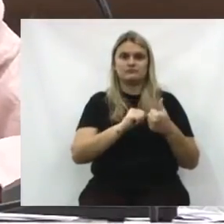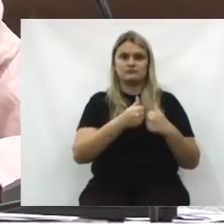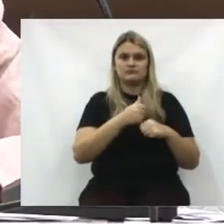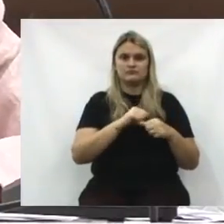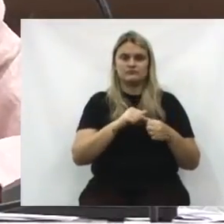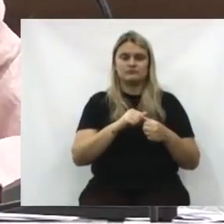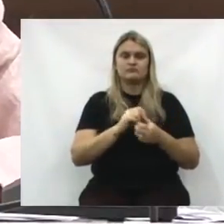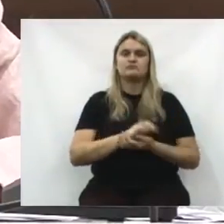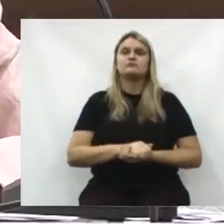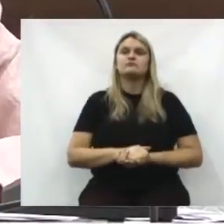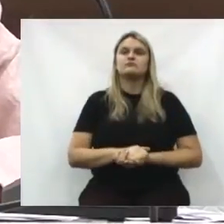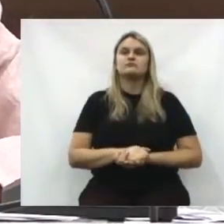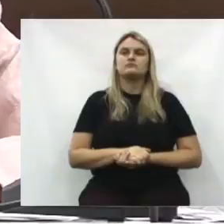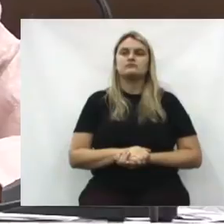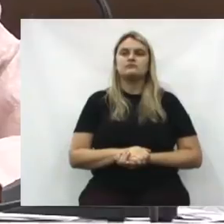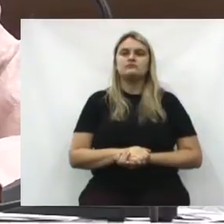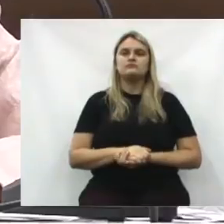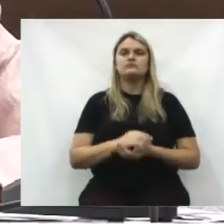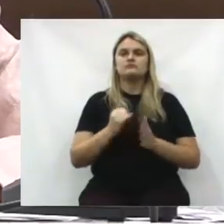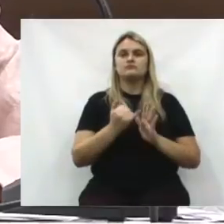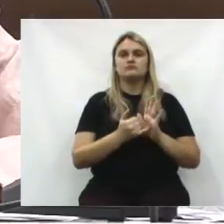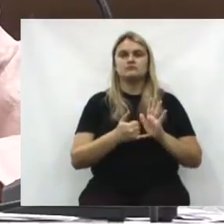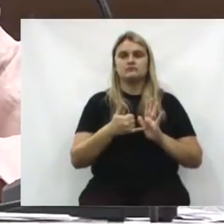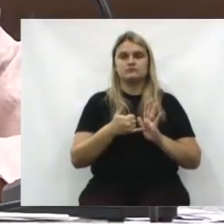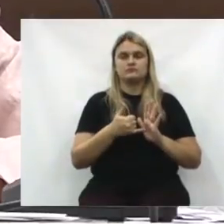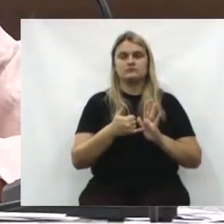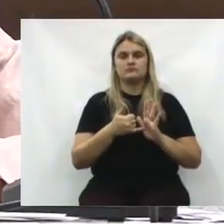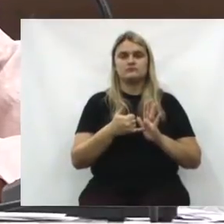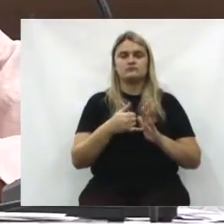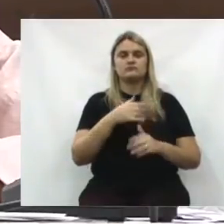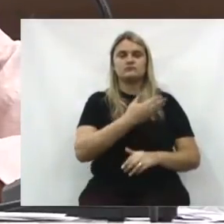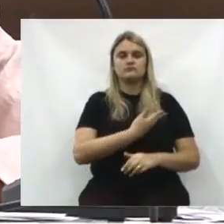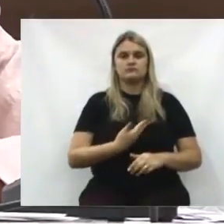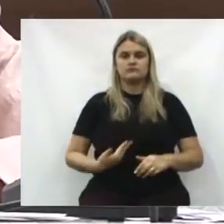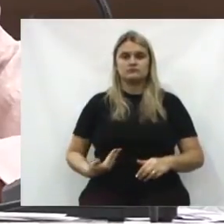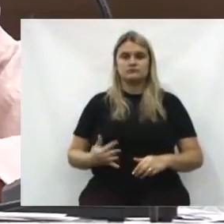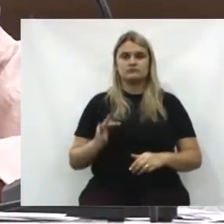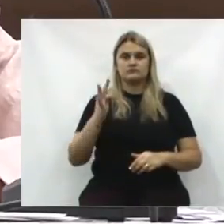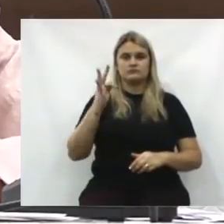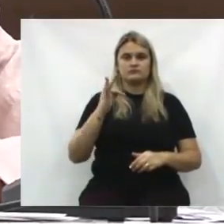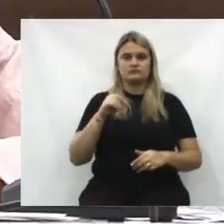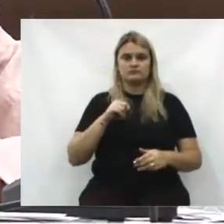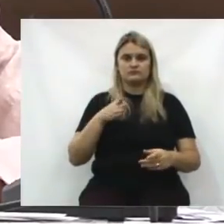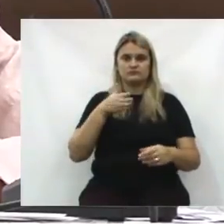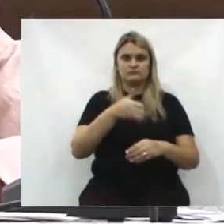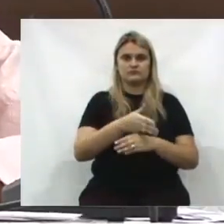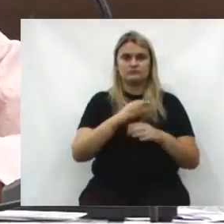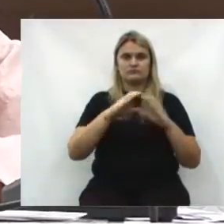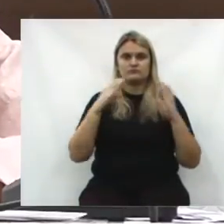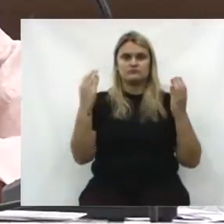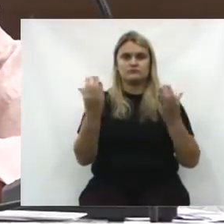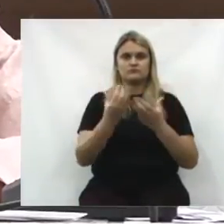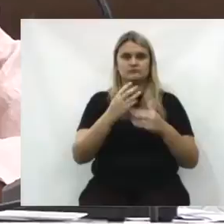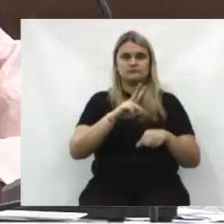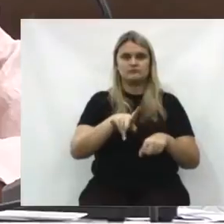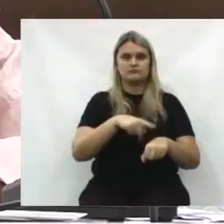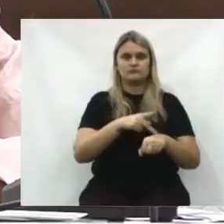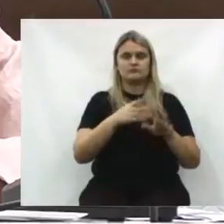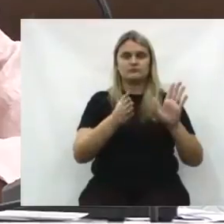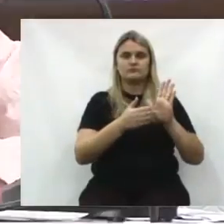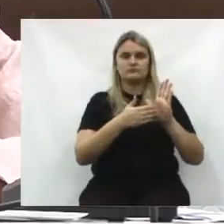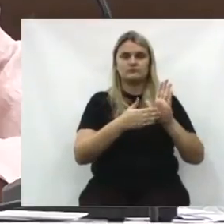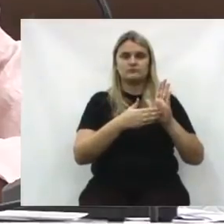para avaliar melhor as medidas que serão tomadas. Justificativa. O governo federal encaminhou ao